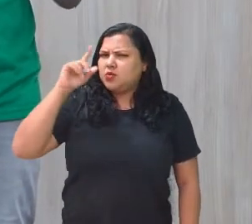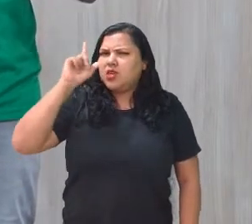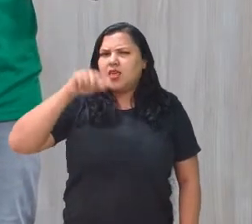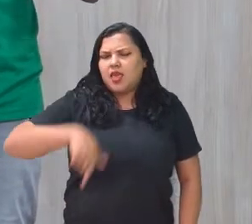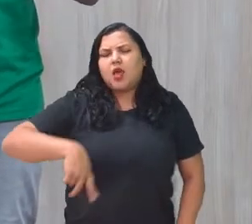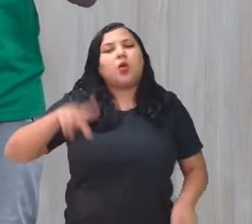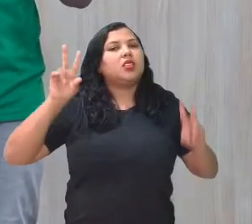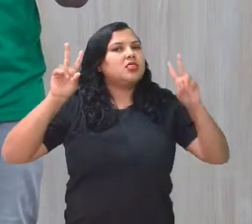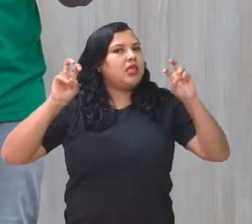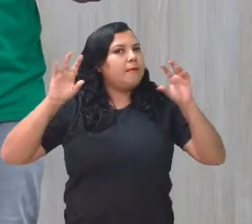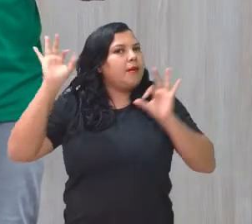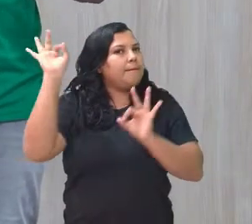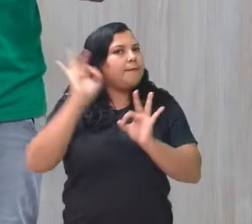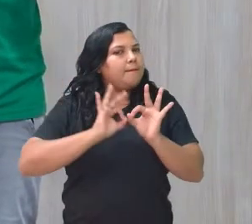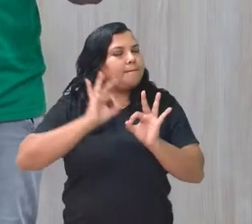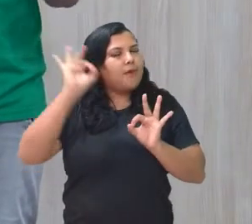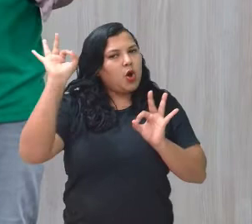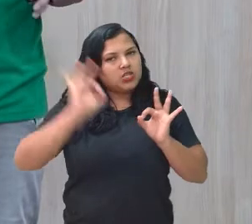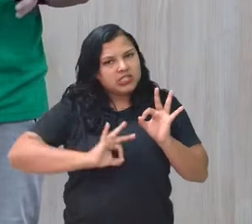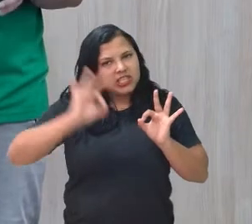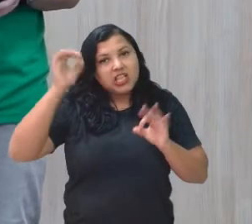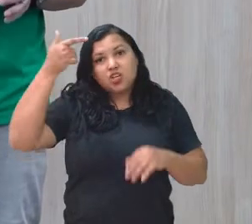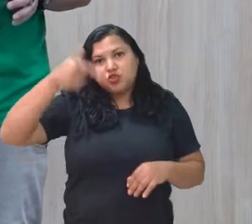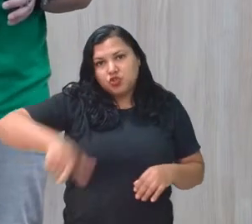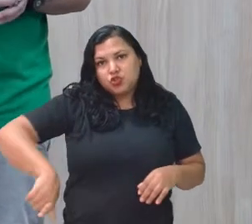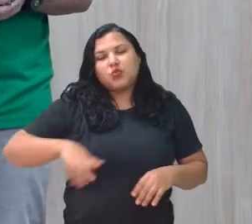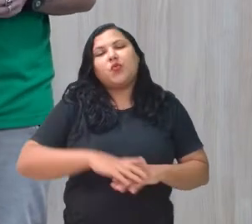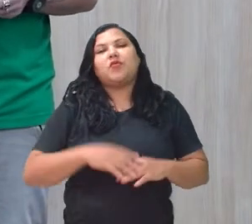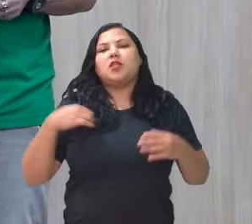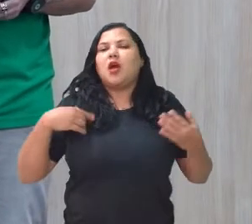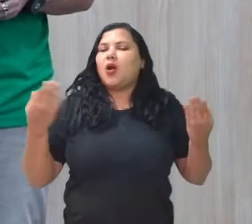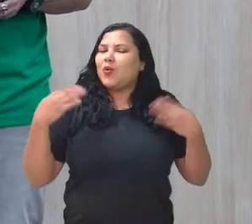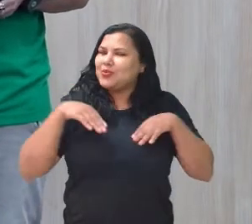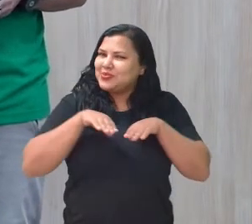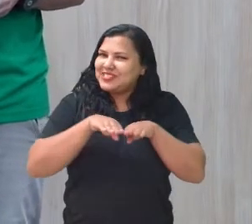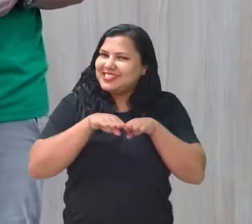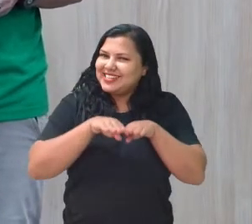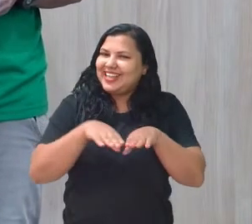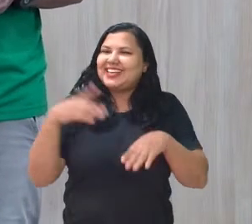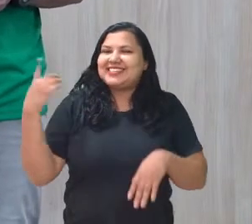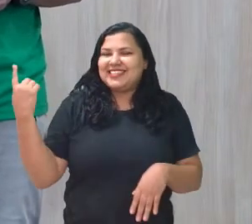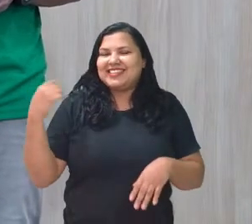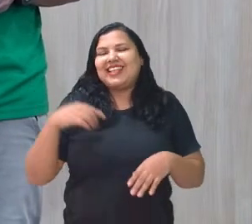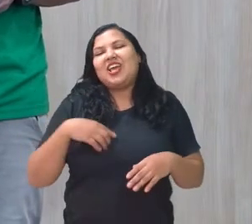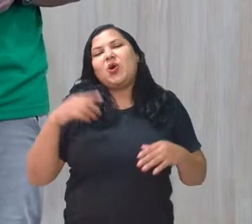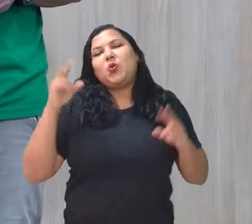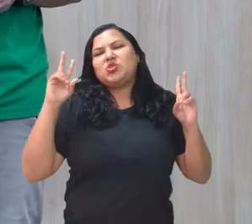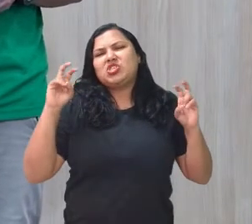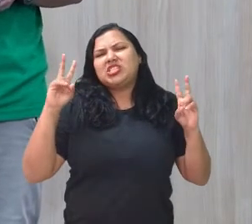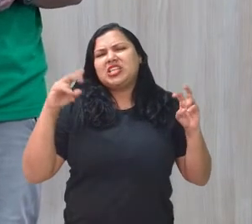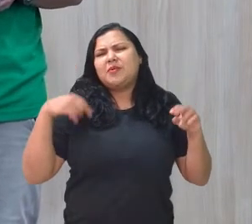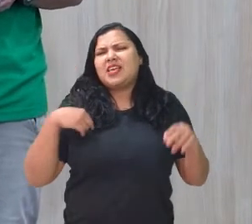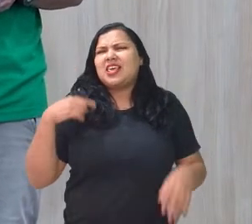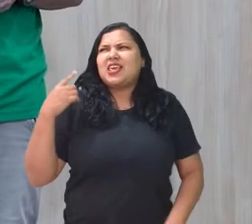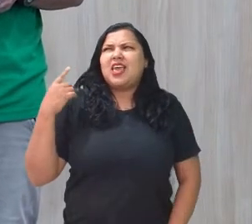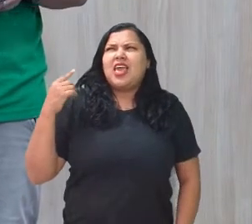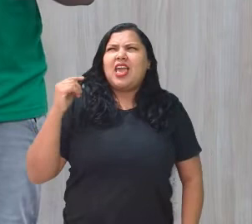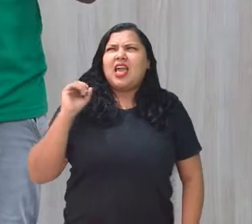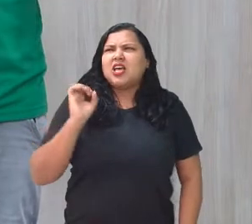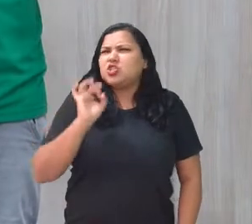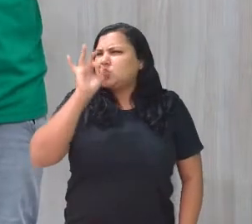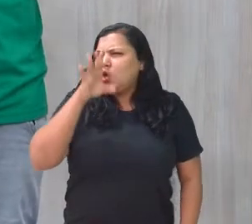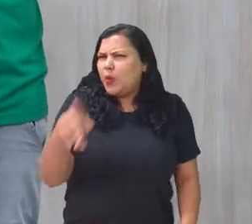né? Ou seja, está coincidindo os assuntos que Carol está participando aqui comigo, são aqueles assuntos que dificilmente é exclusivo da